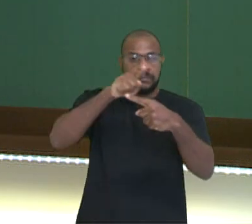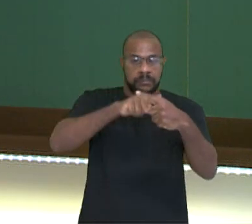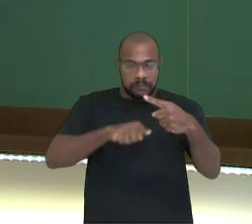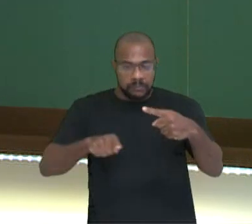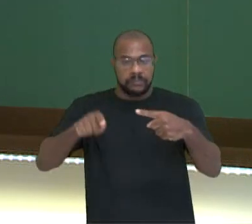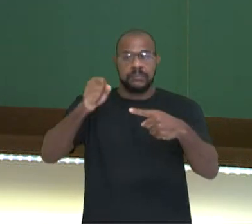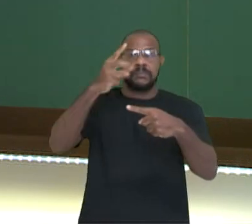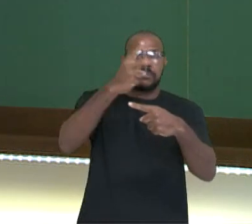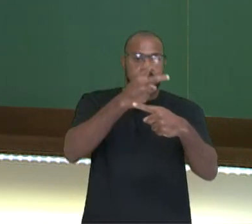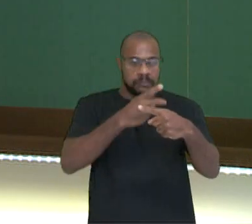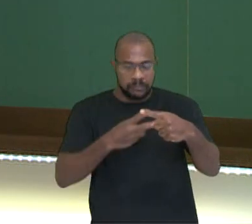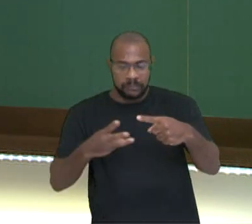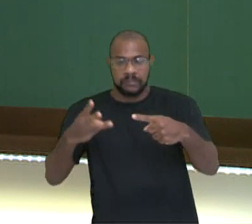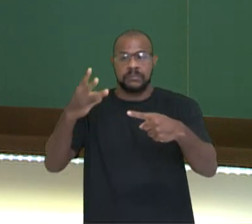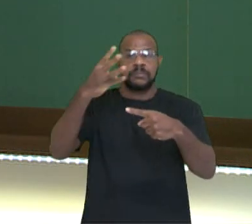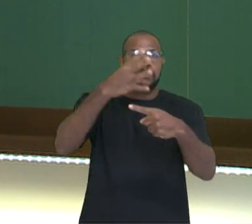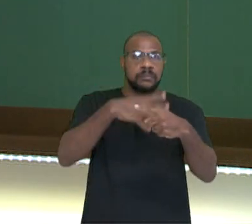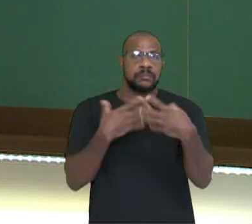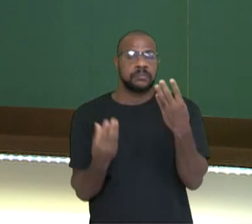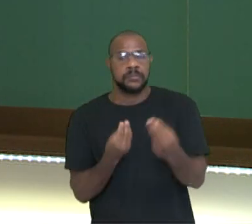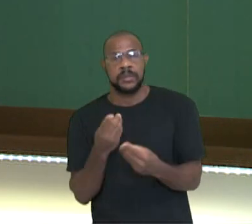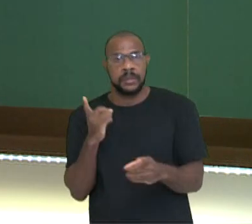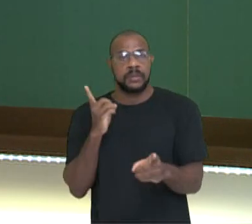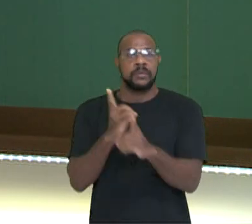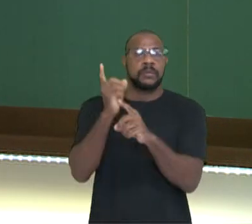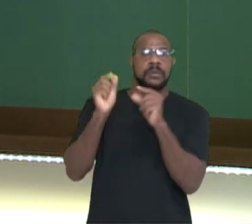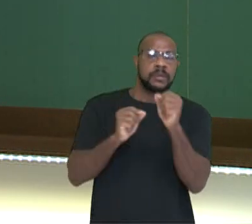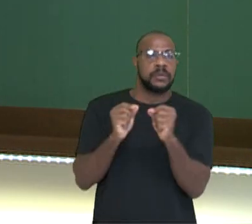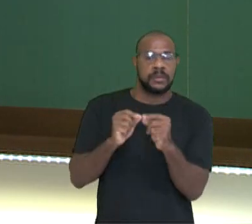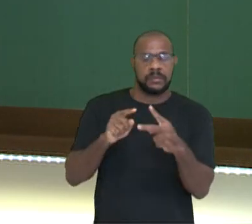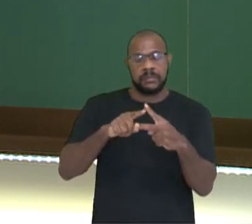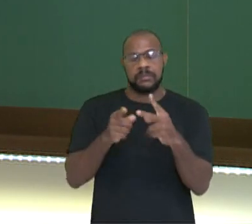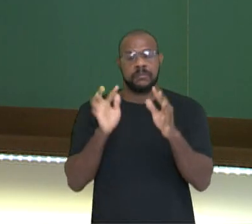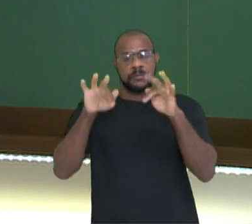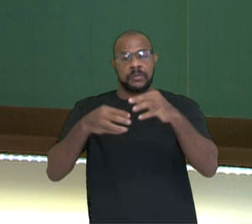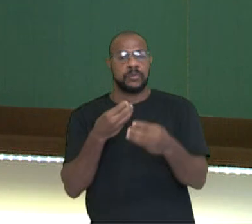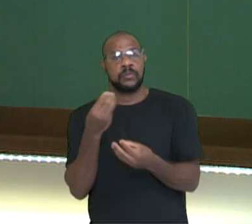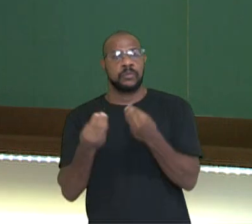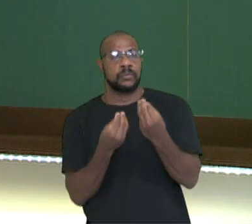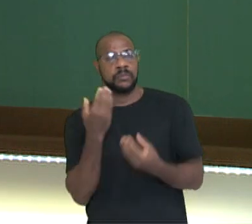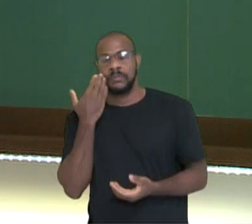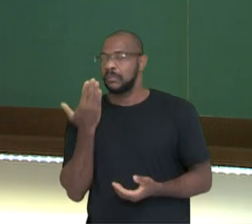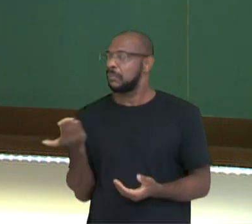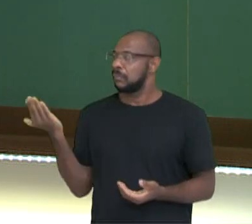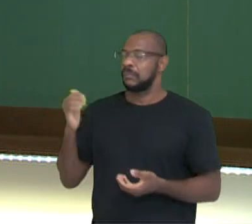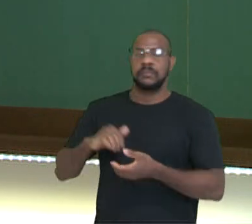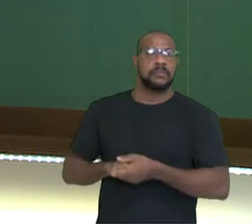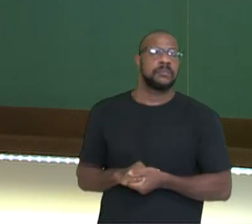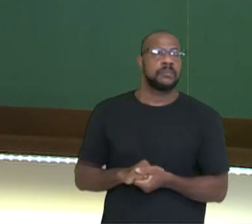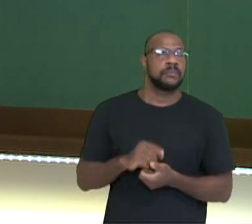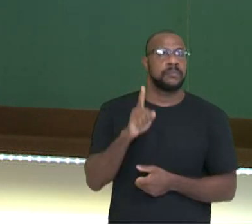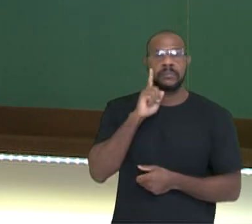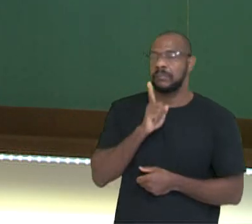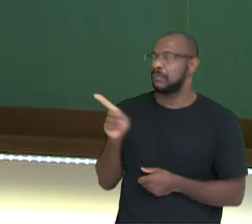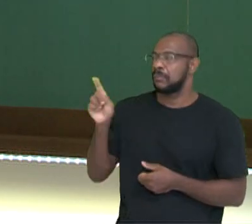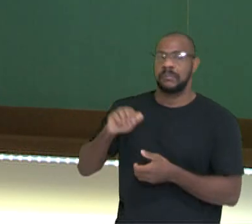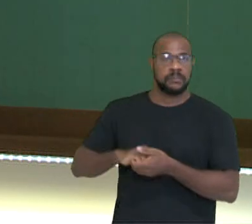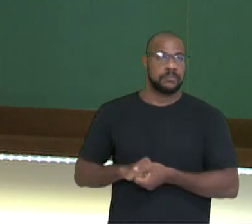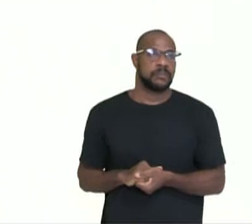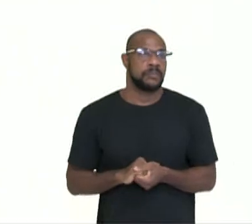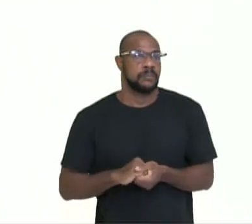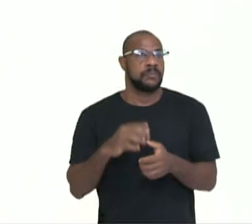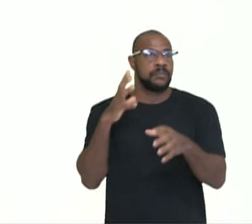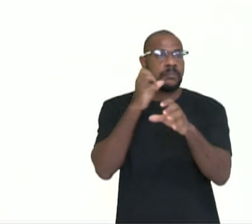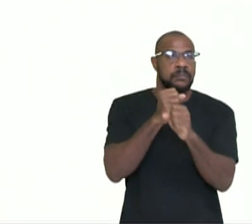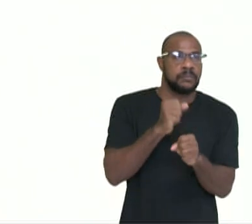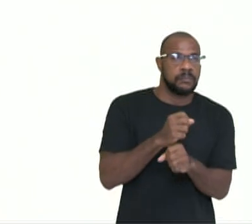voltas em 360, até chegar em que ele tem extremidade final também nos 60 graus. Então, foi o que eu fiz aqui. Eu coloquei a